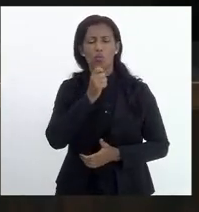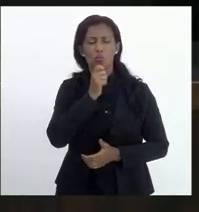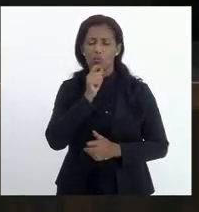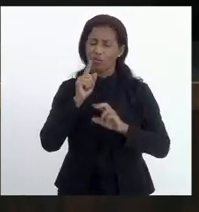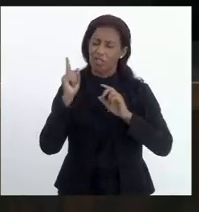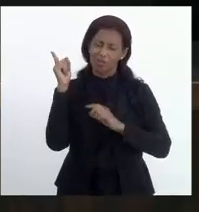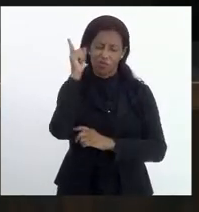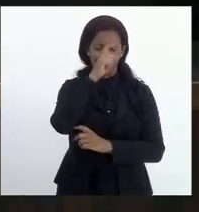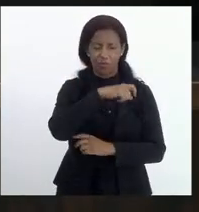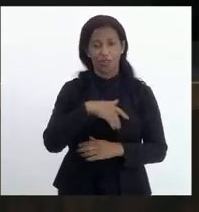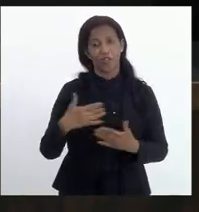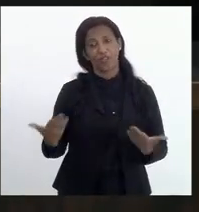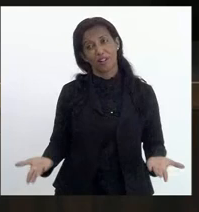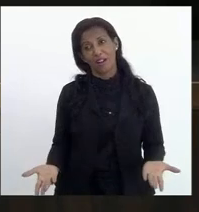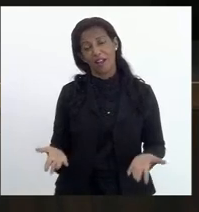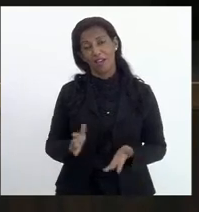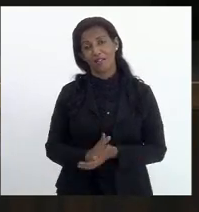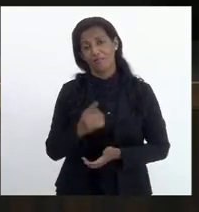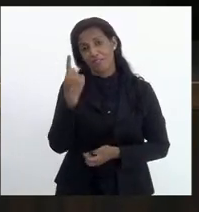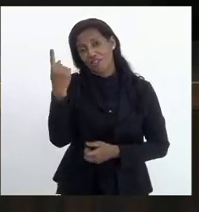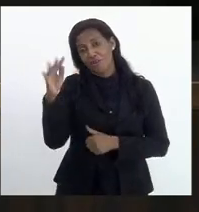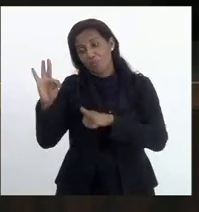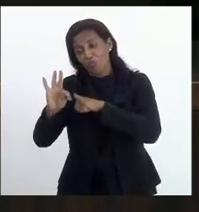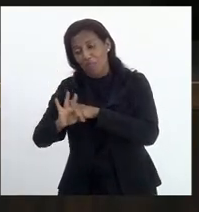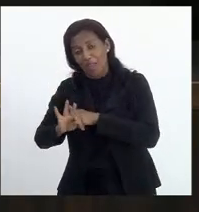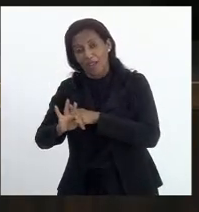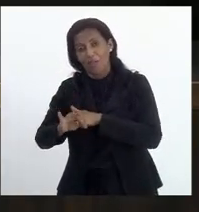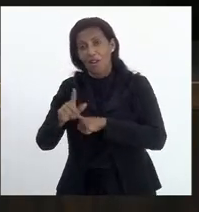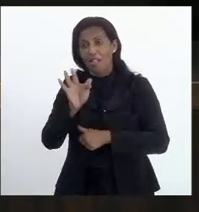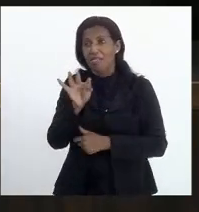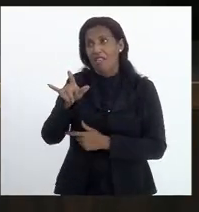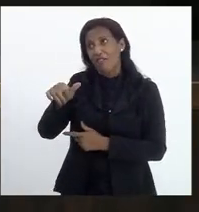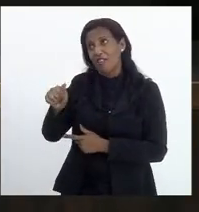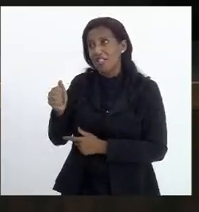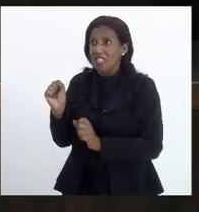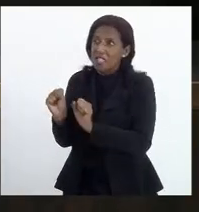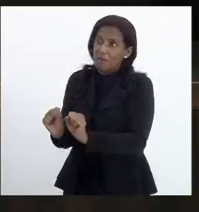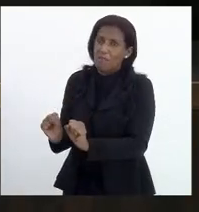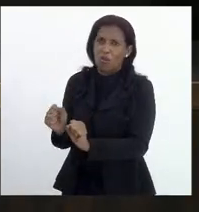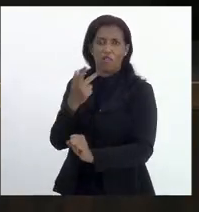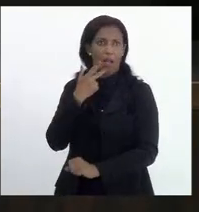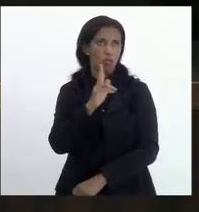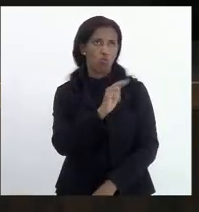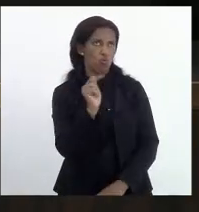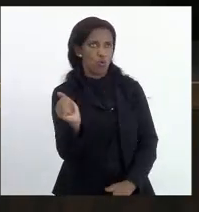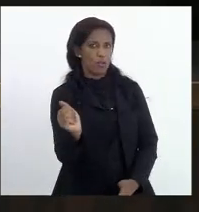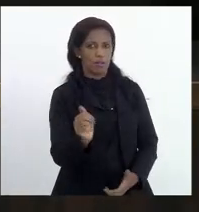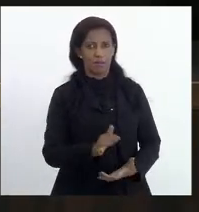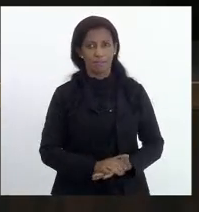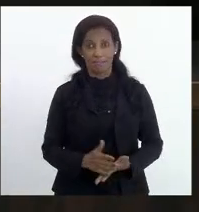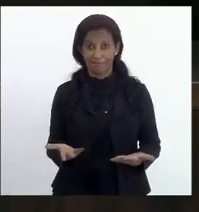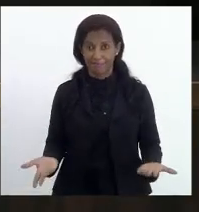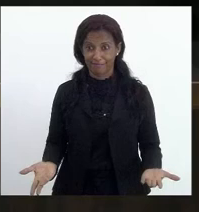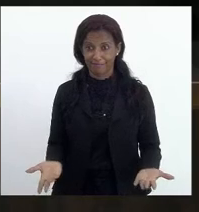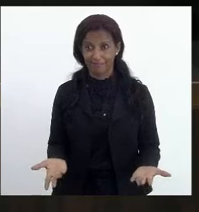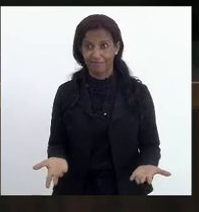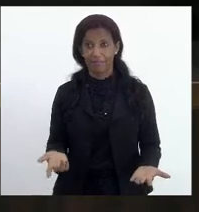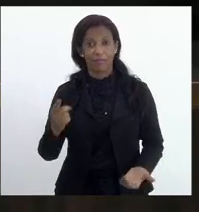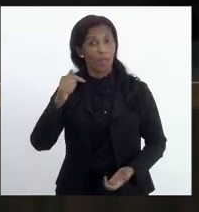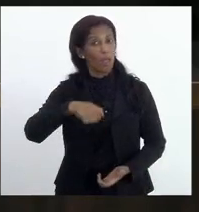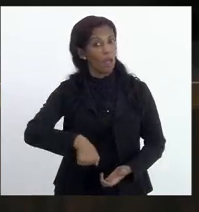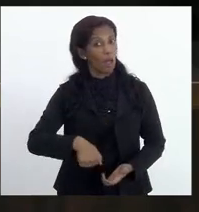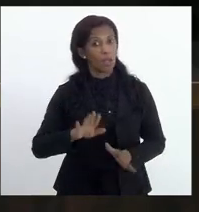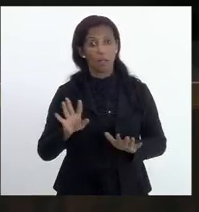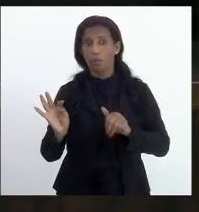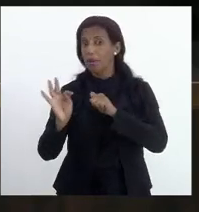dificuldade. Agora, claro, se você deixar um técnico da Fazenda dizer se pode ou não, vai dizer que nunca. Não é isso? Mas aqui não é questão